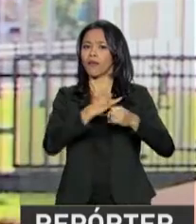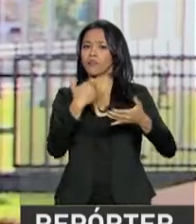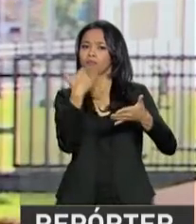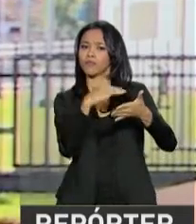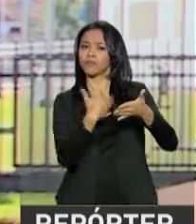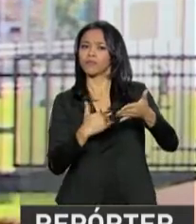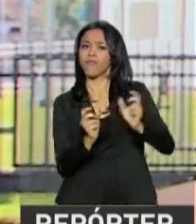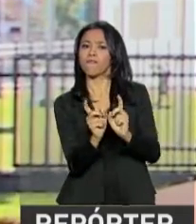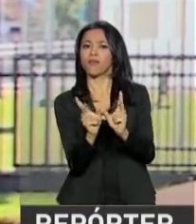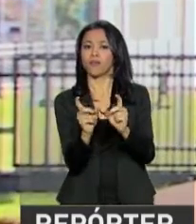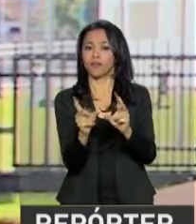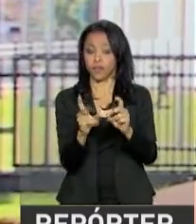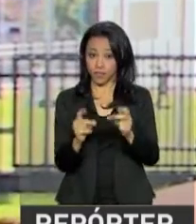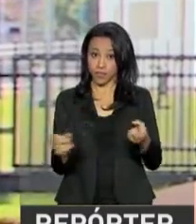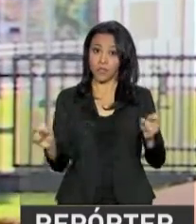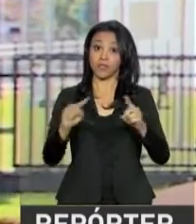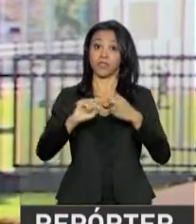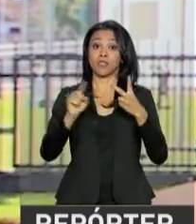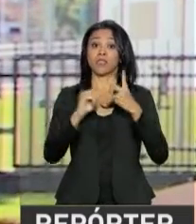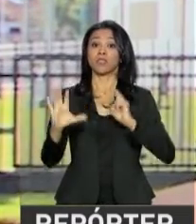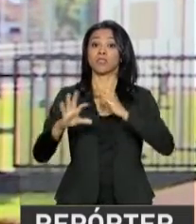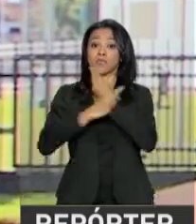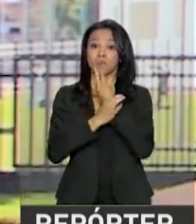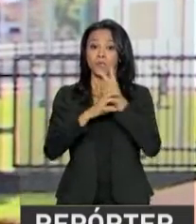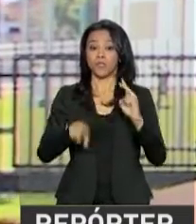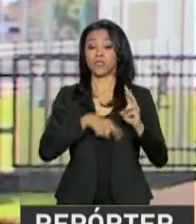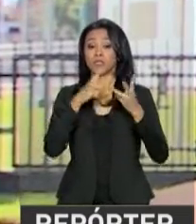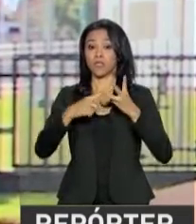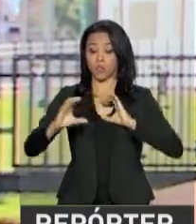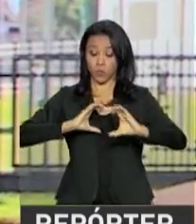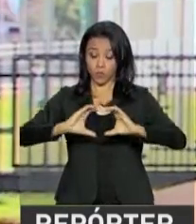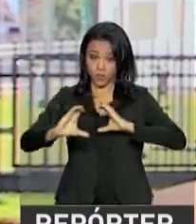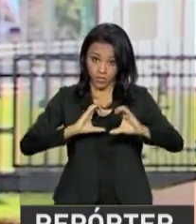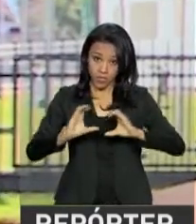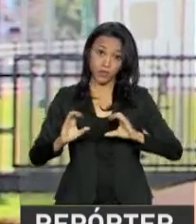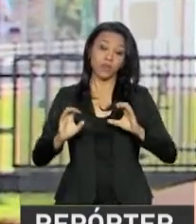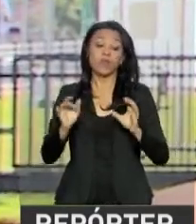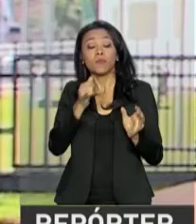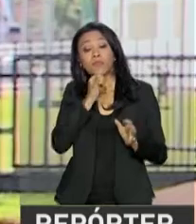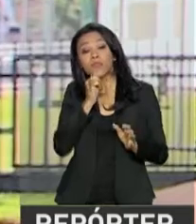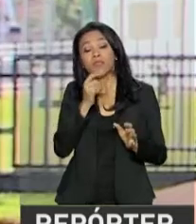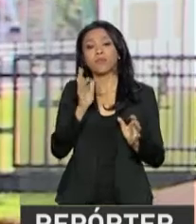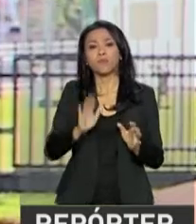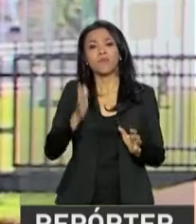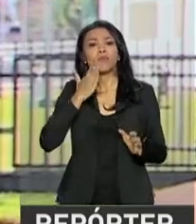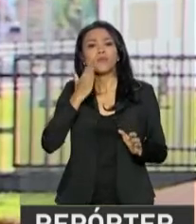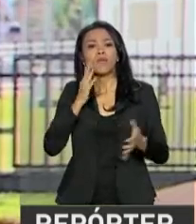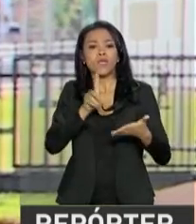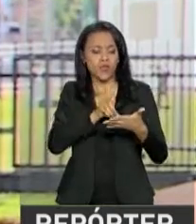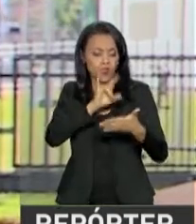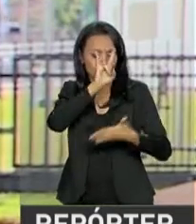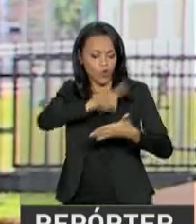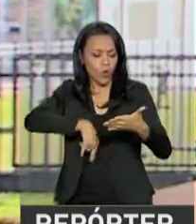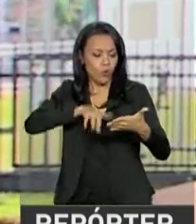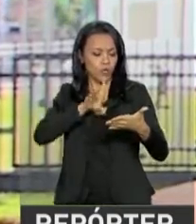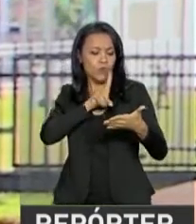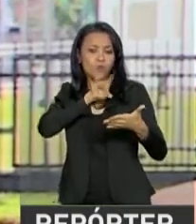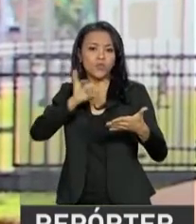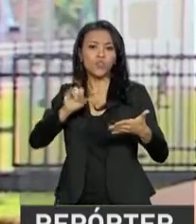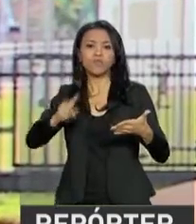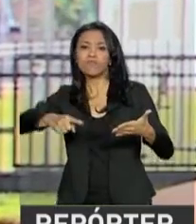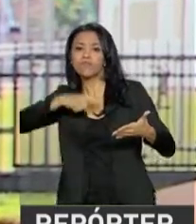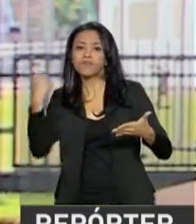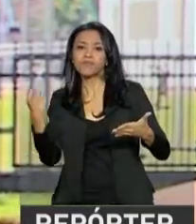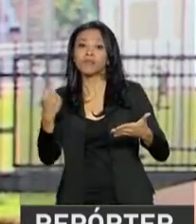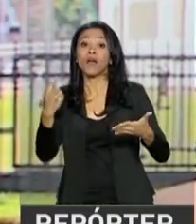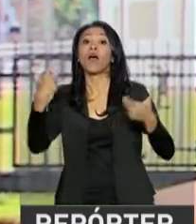eletrônico segurança de dados e de comunicações é preciso regular por exemplo a validade de um documento digital nos